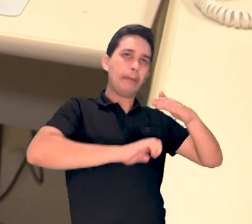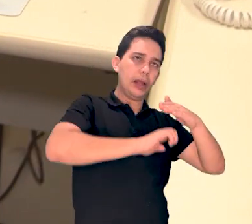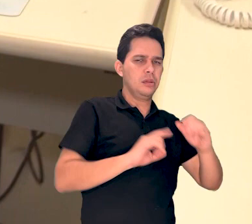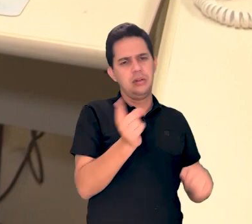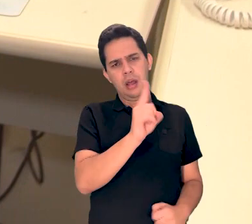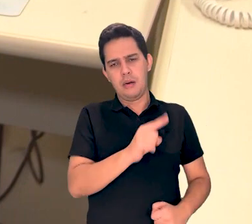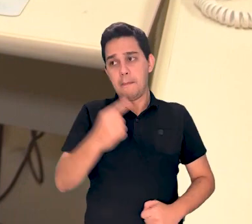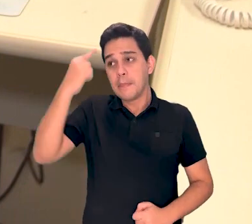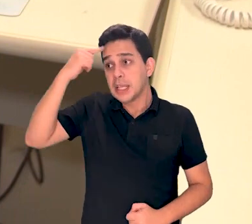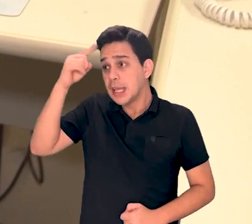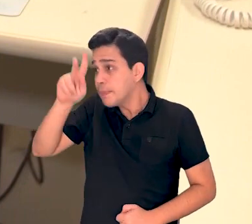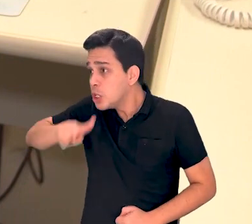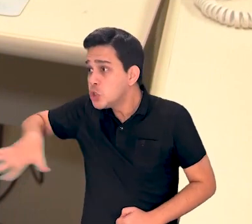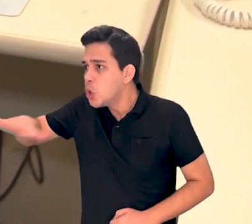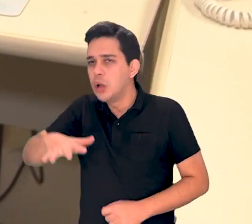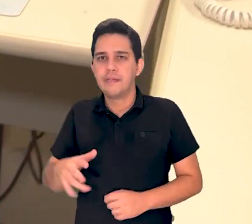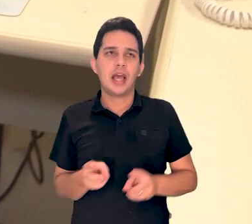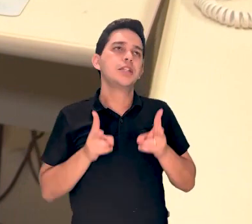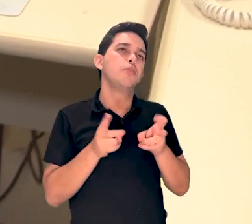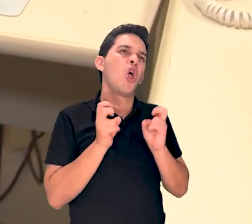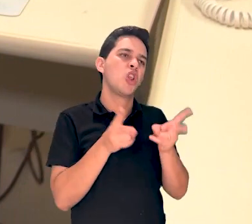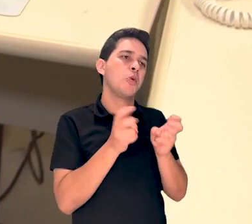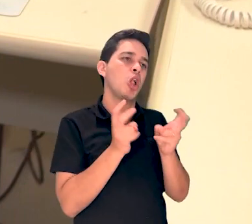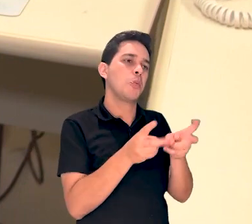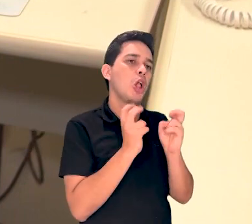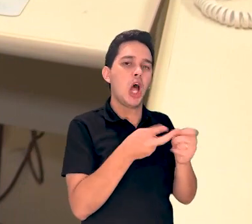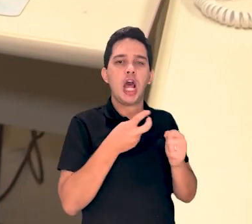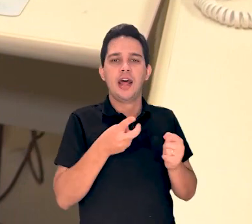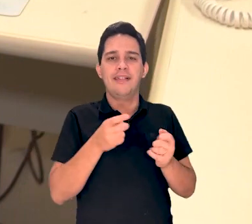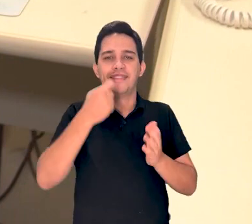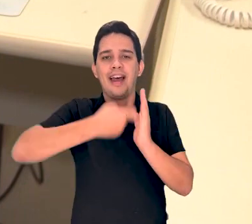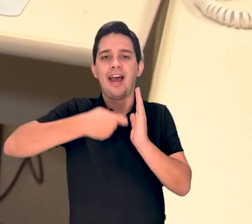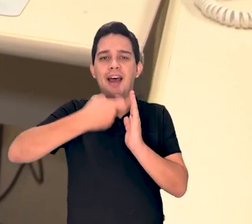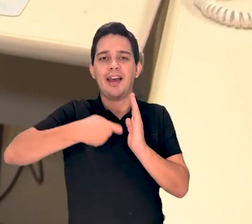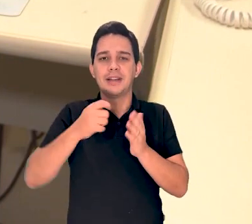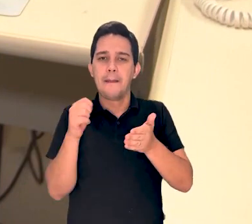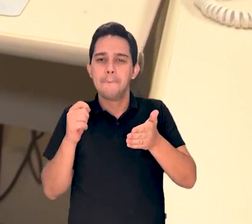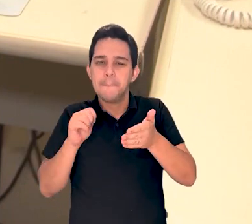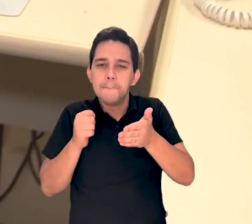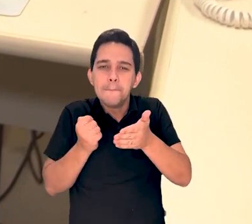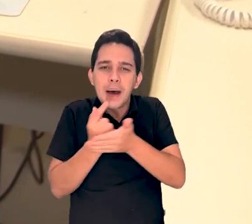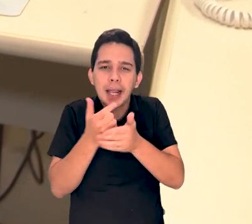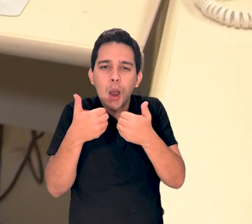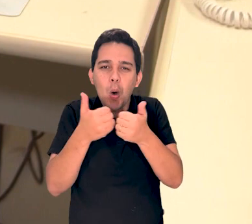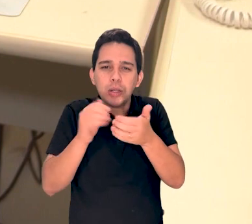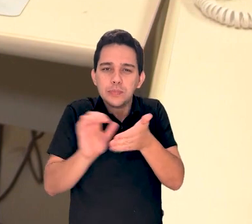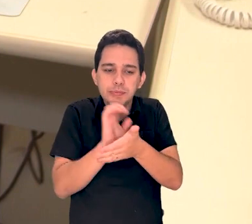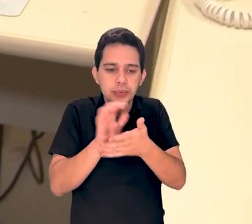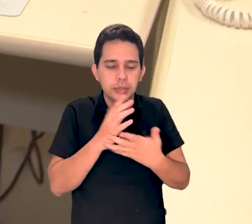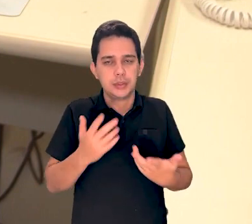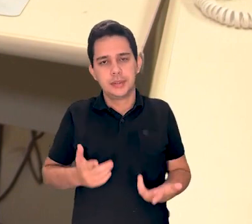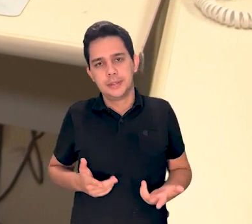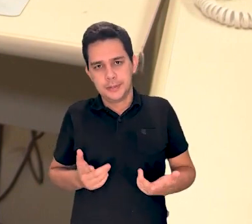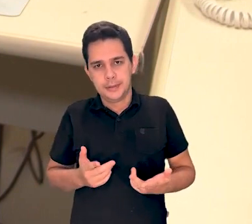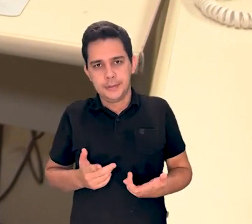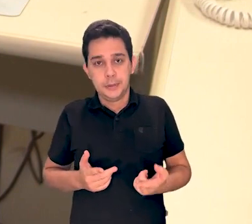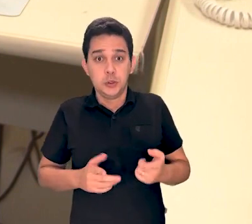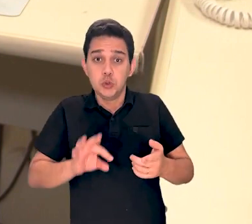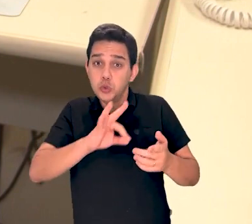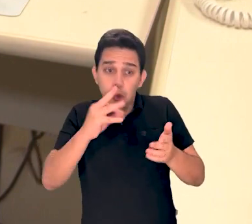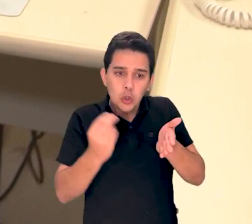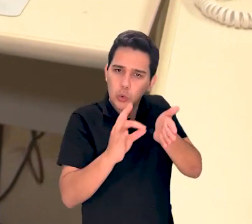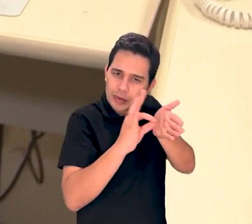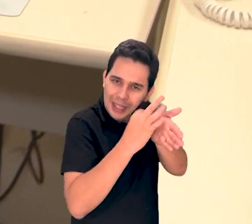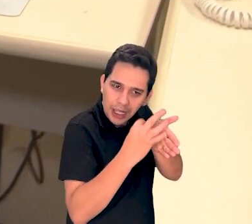de explorar a tarifa como uma fonte de enriquecimento ilícito qualquer concessão tem uma taxa interna de retorno